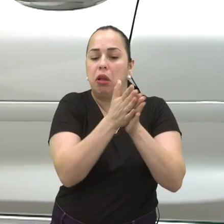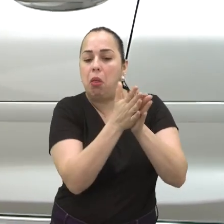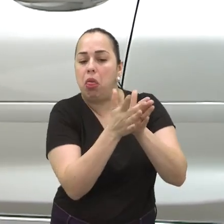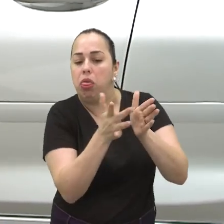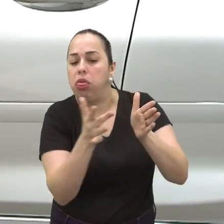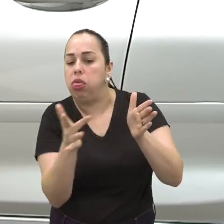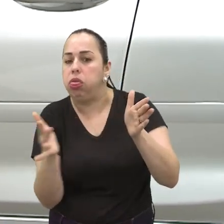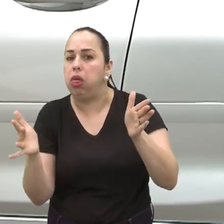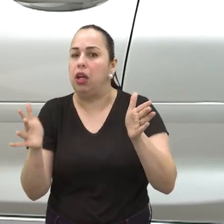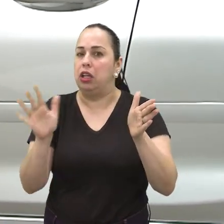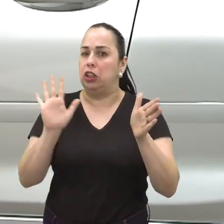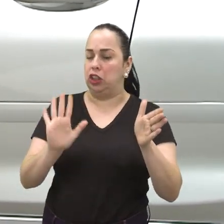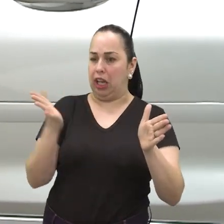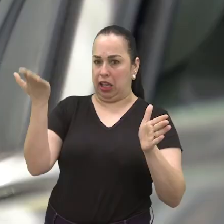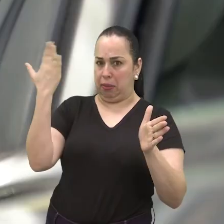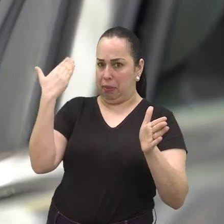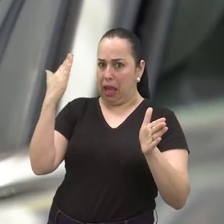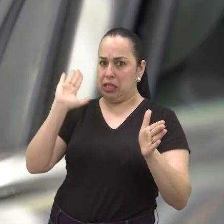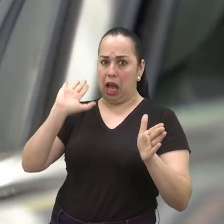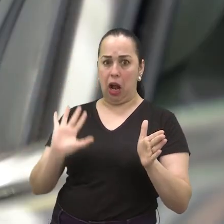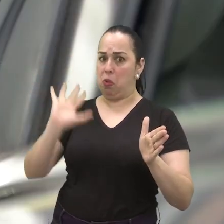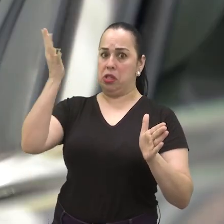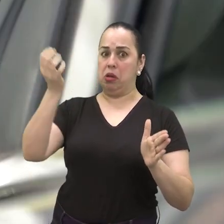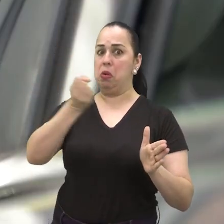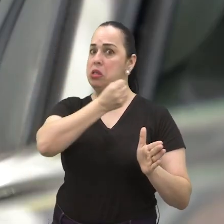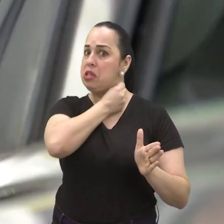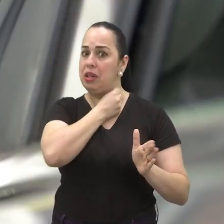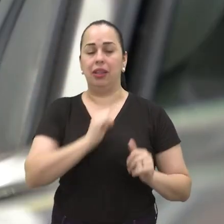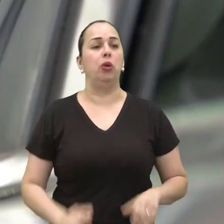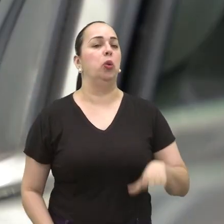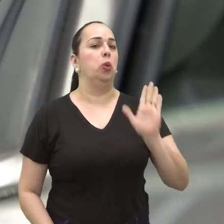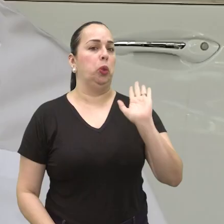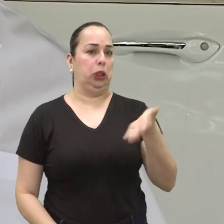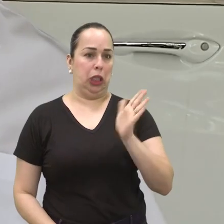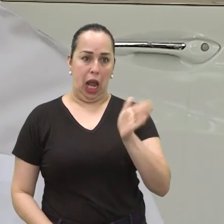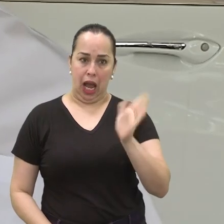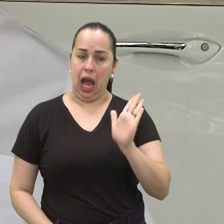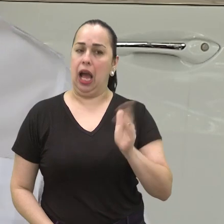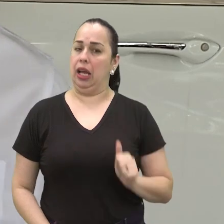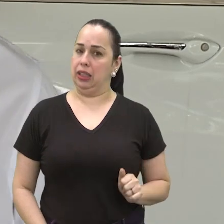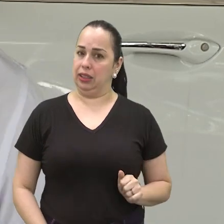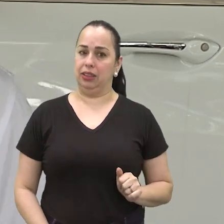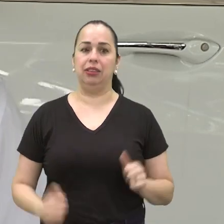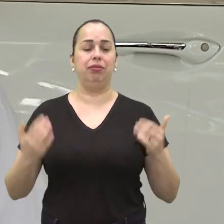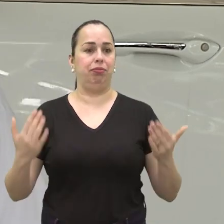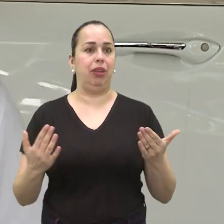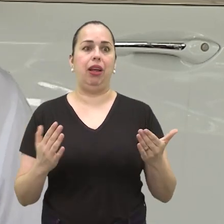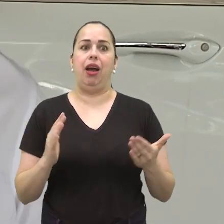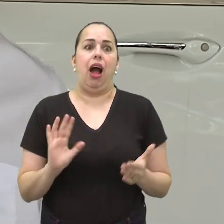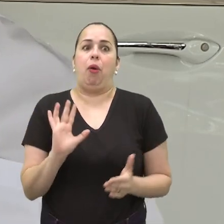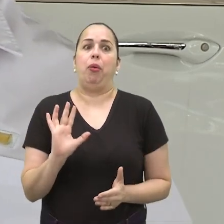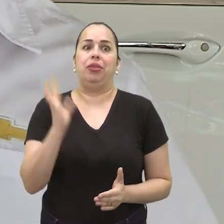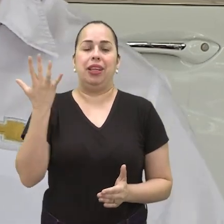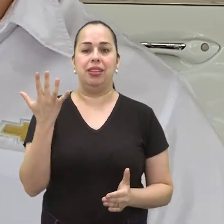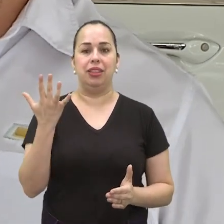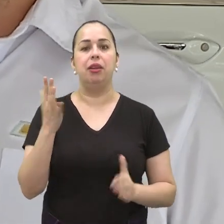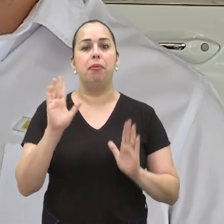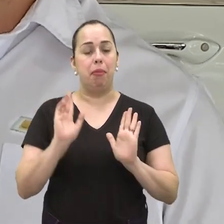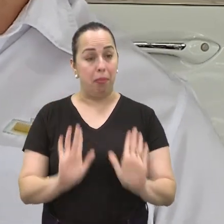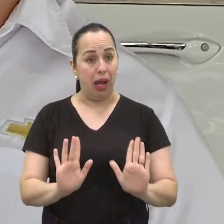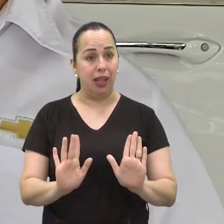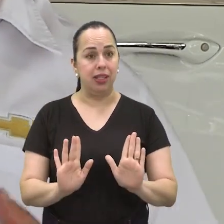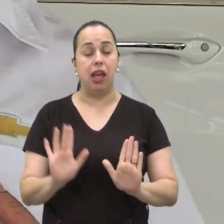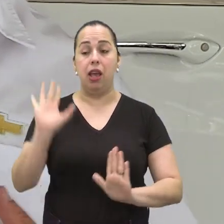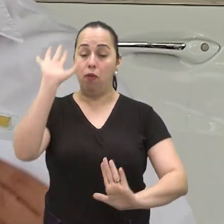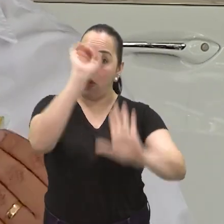nesse tempo todo por aqui, já ficou estressado alguma vez? Já, né? Não tem como não ficar estressado.